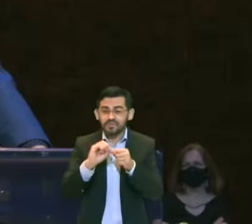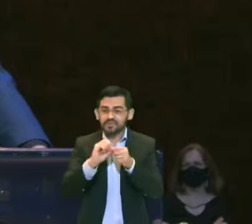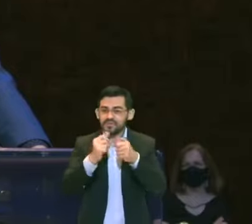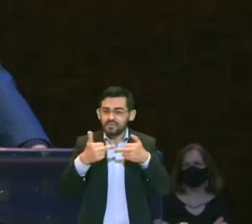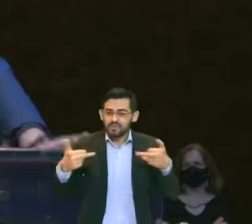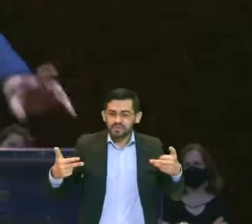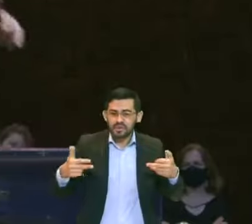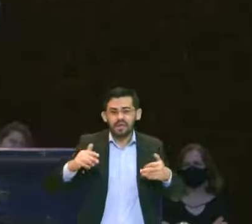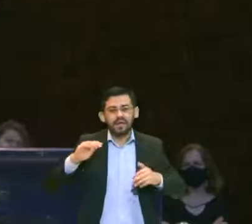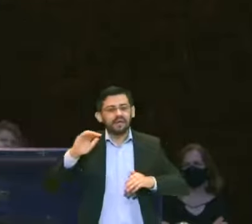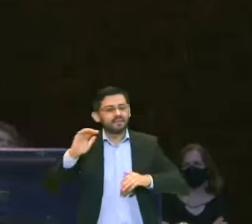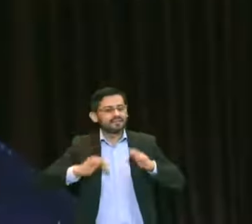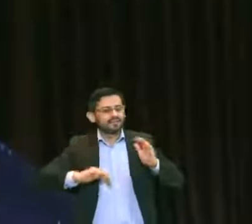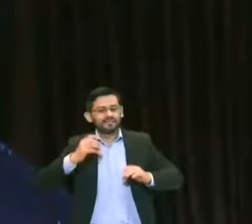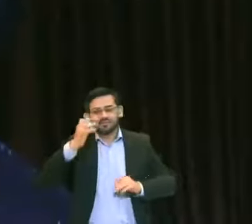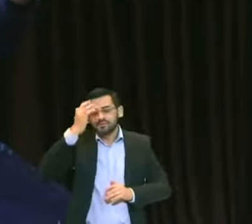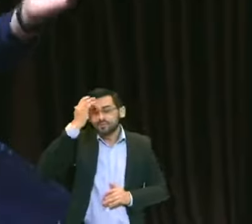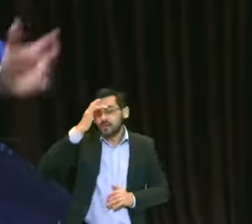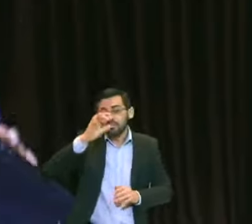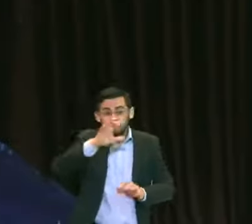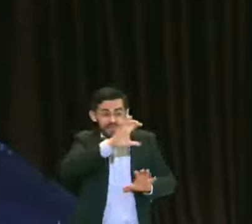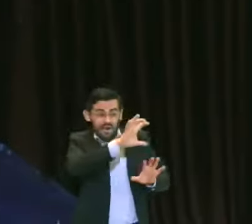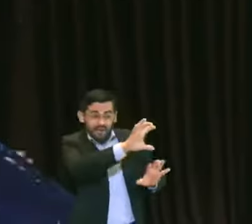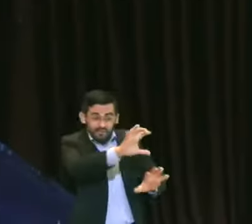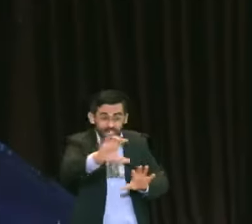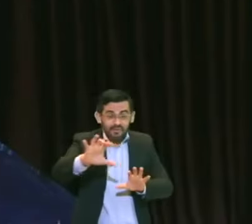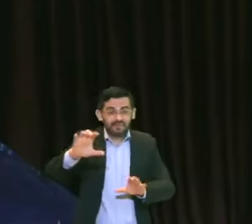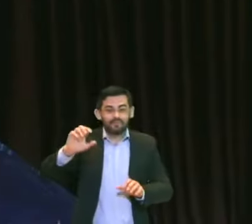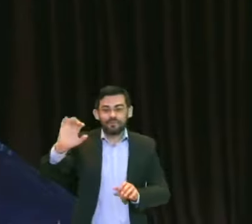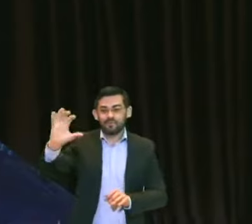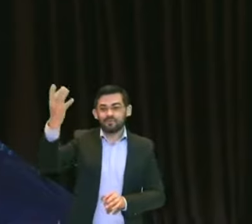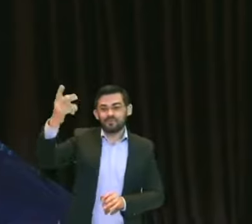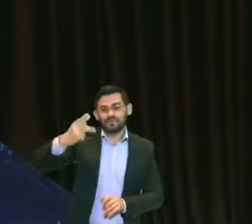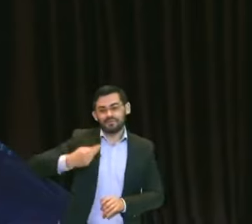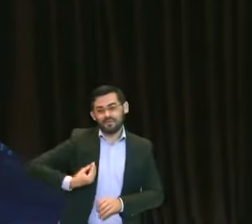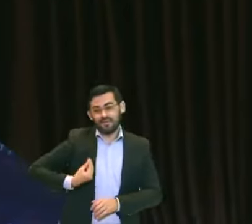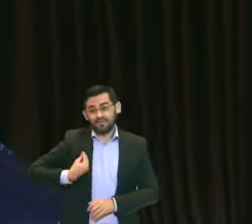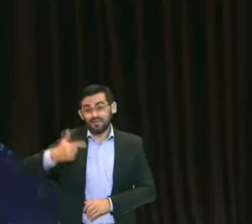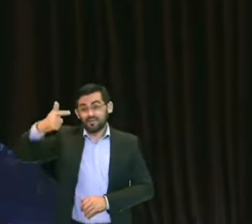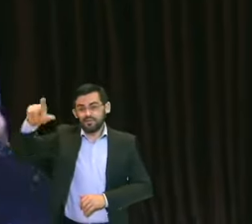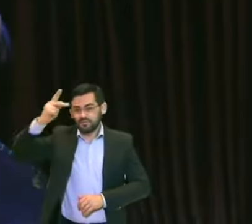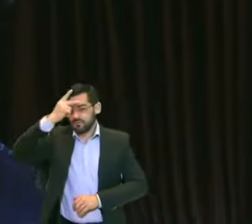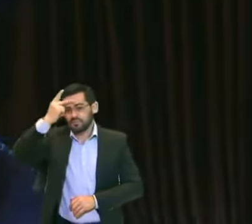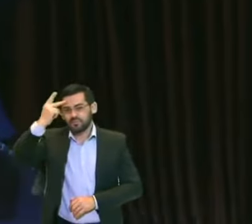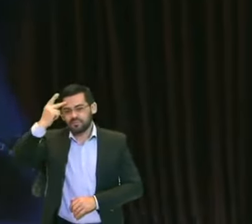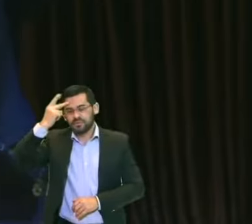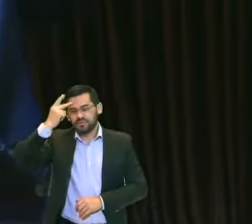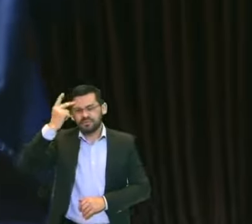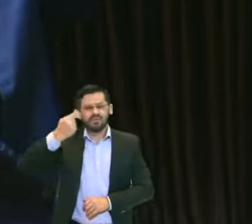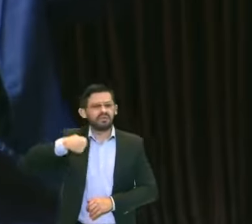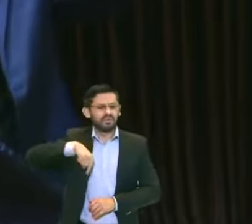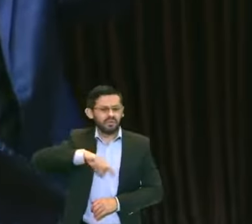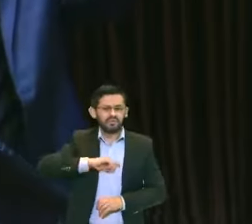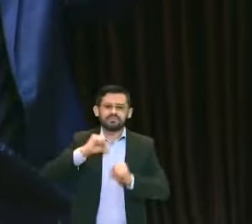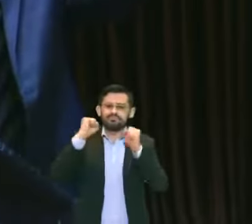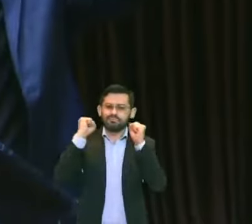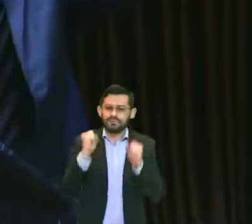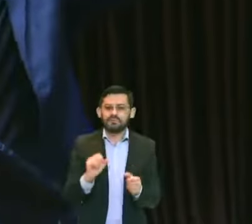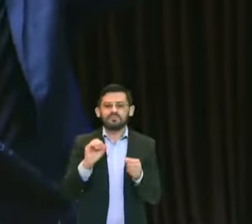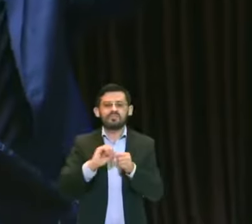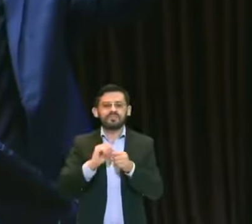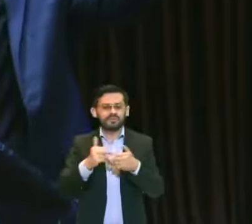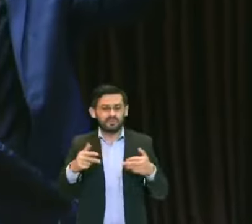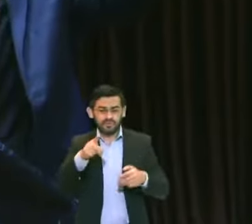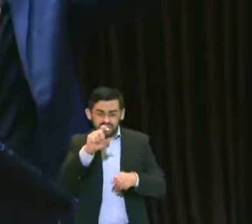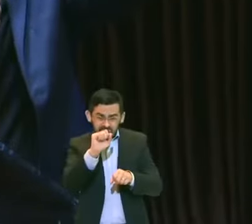Você não sabe o impacto, onde que vai chegar, não sei. Eu posso fazer algo. Você está no tempo de espera.